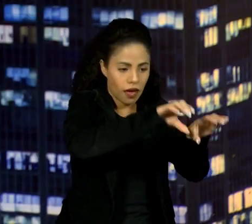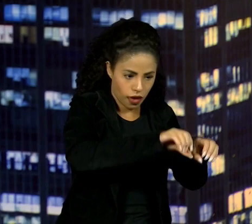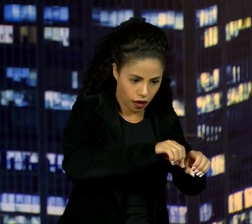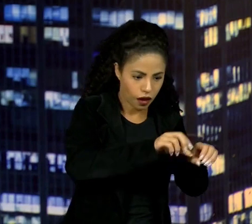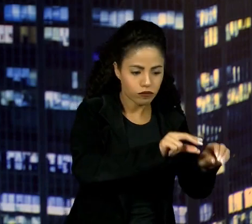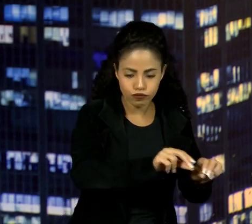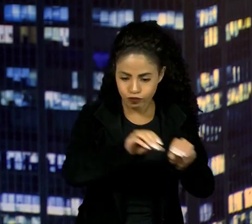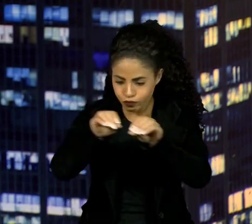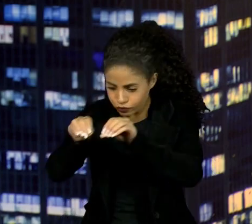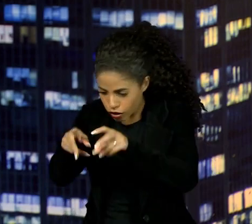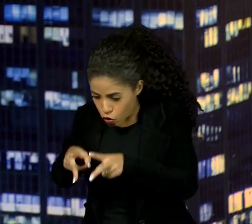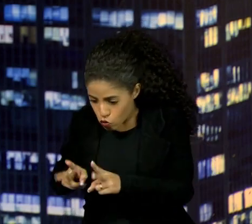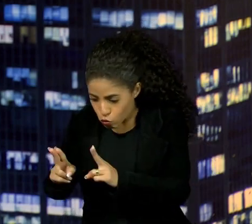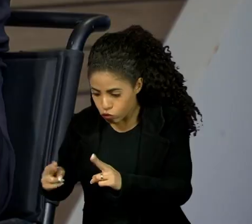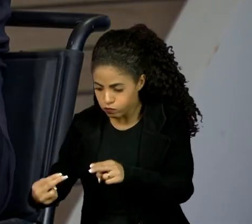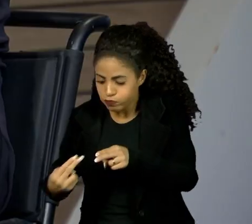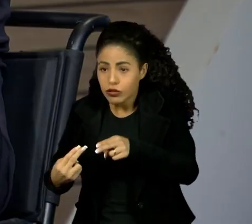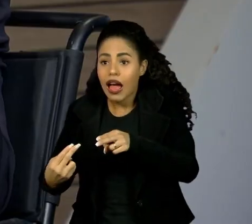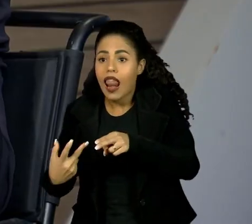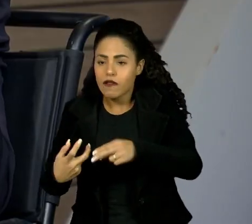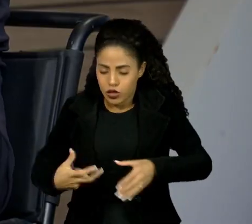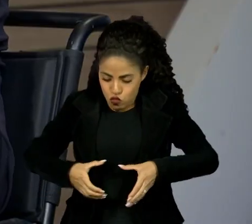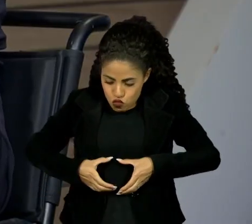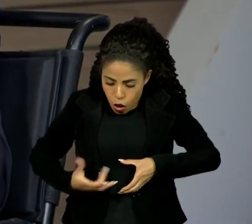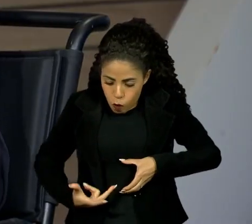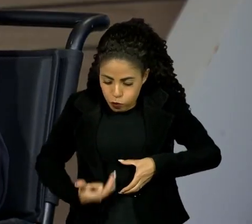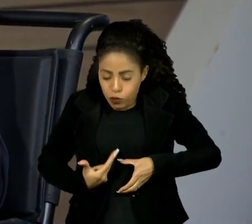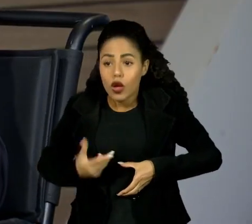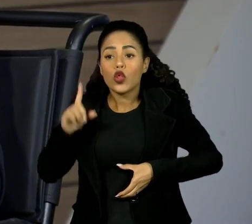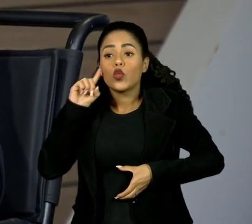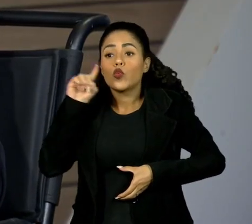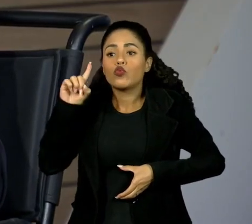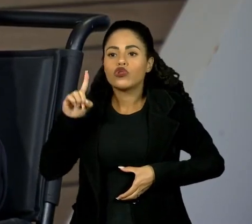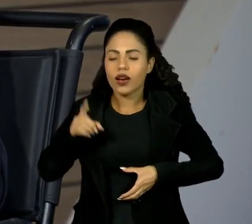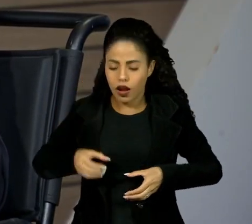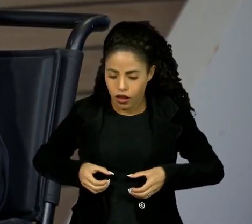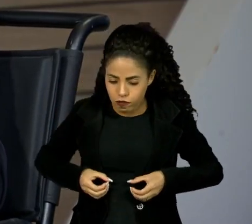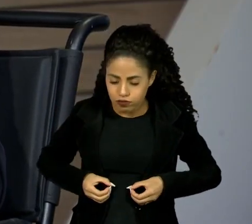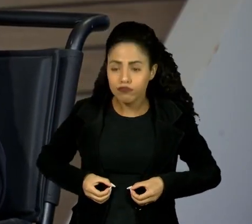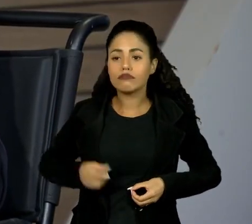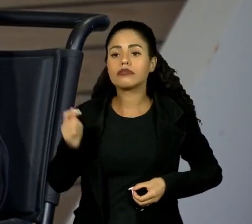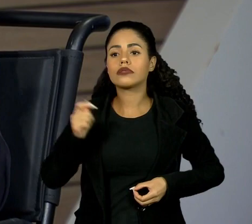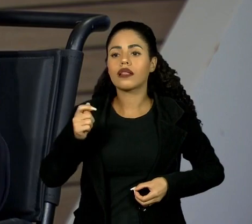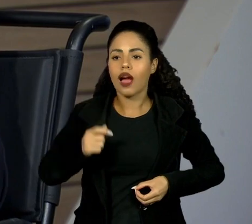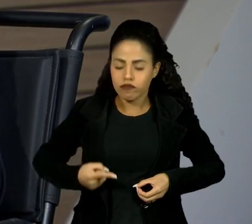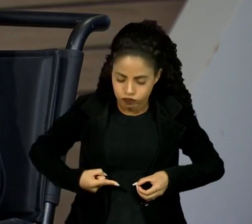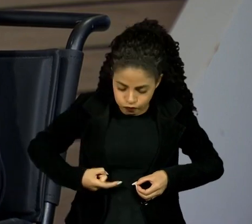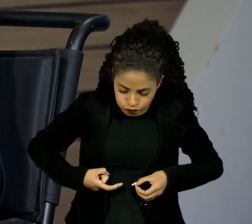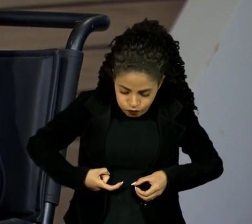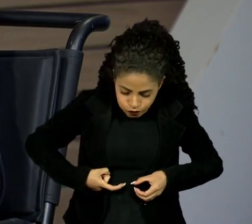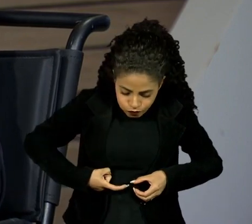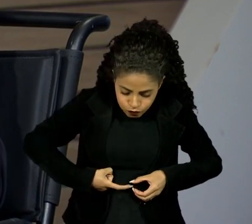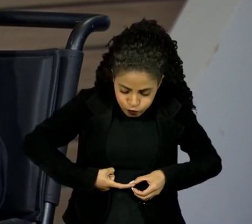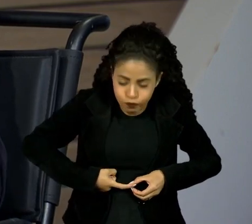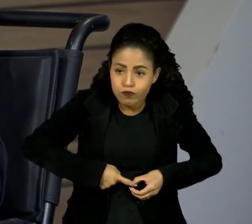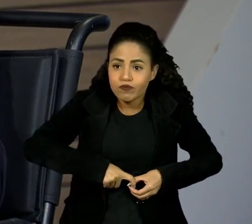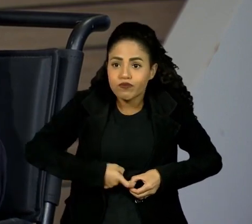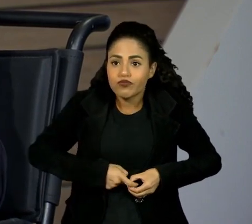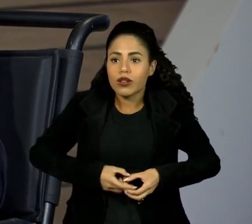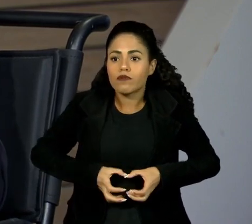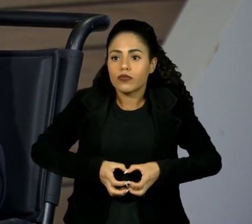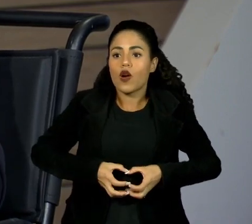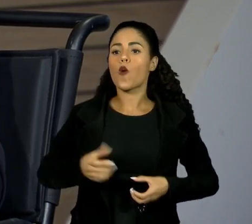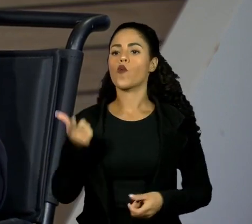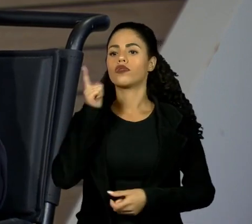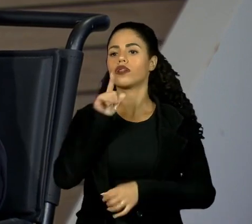da mulher no dia que ela está ovulando, né? Então, facilitando o encontro do óvulo pelo espermatozoide. Então, é uma